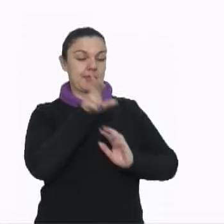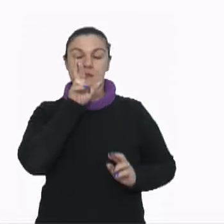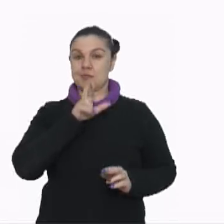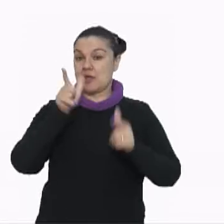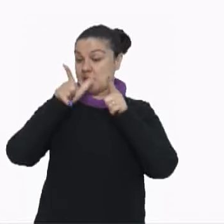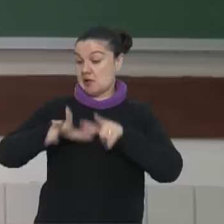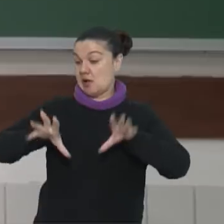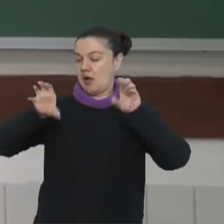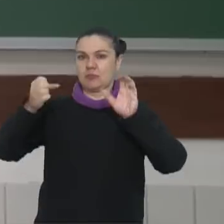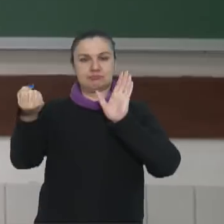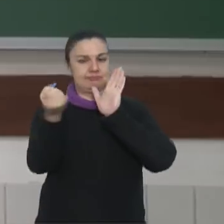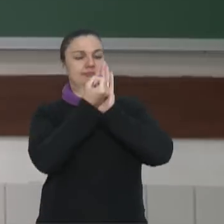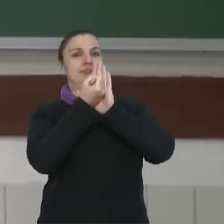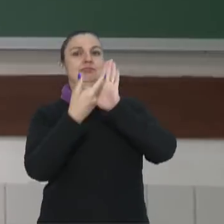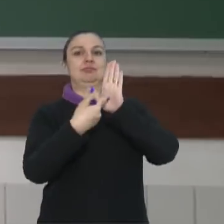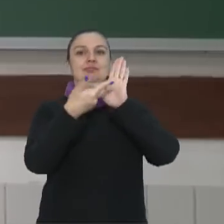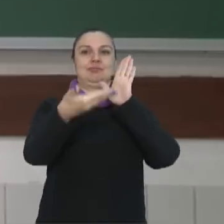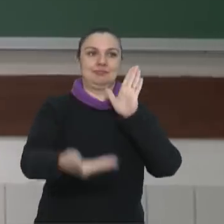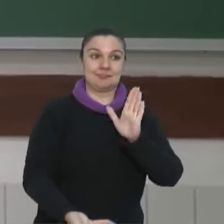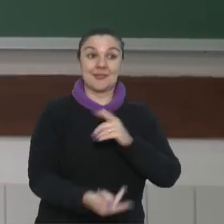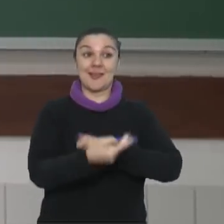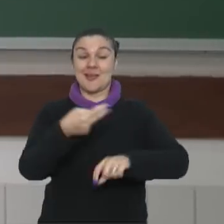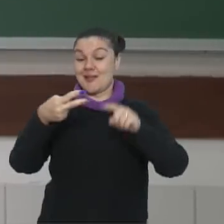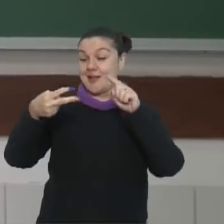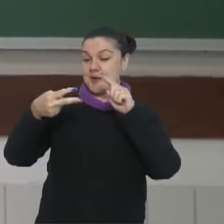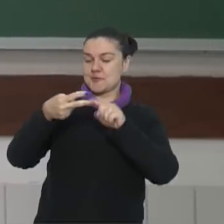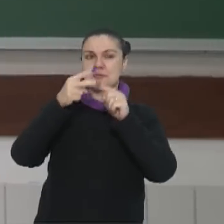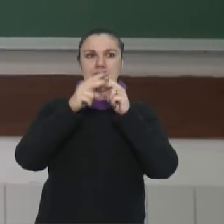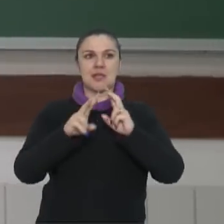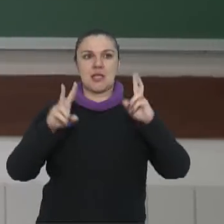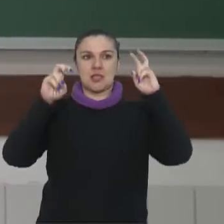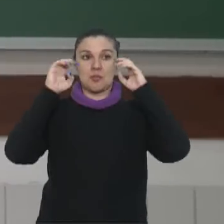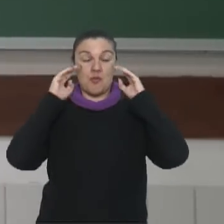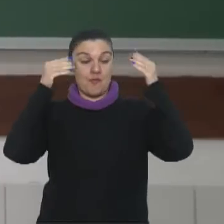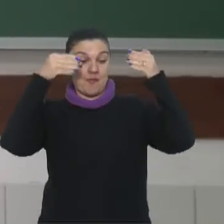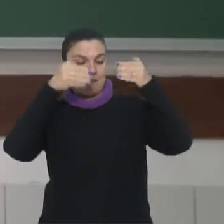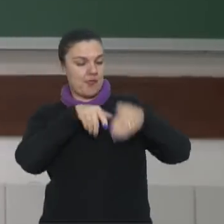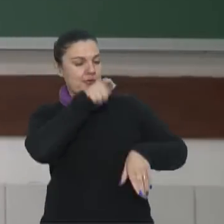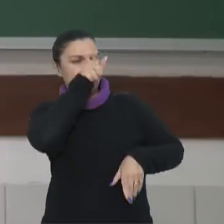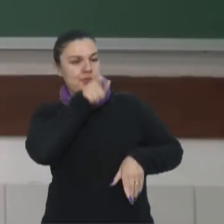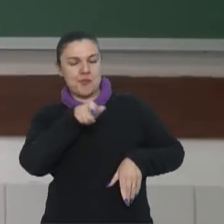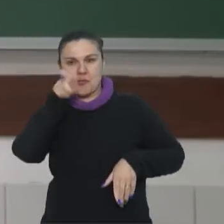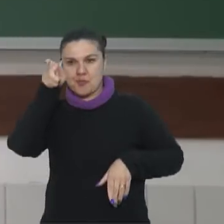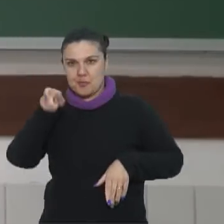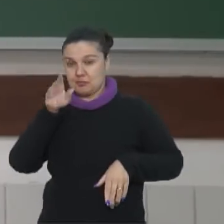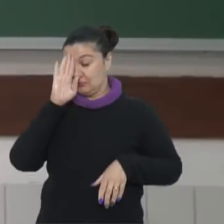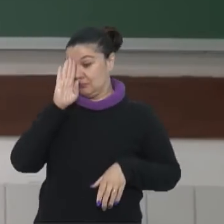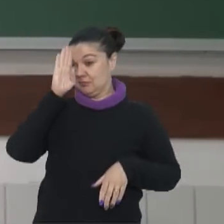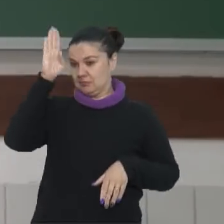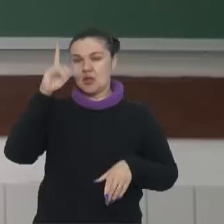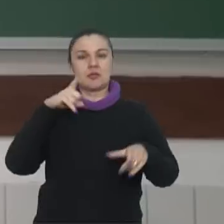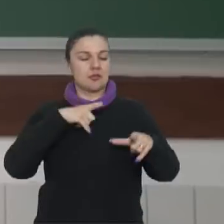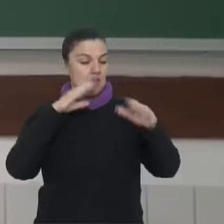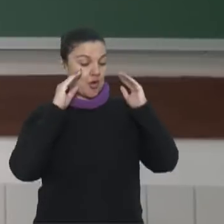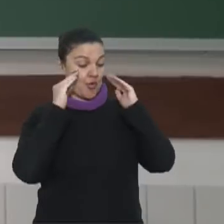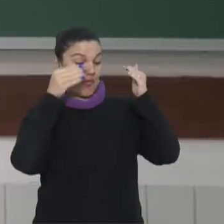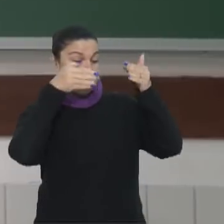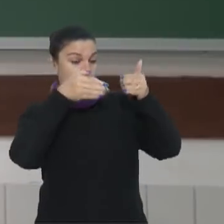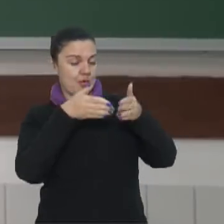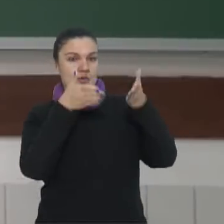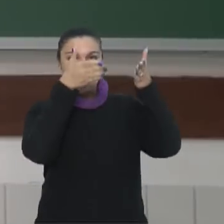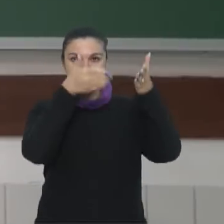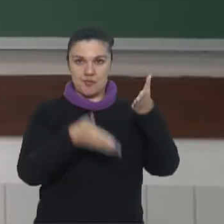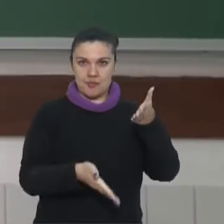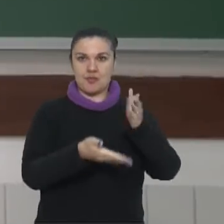marca clara de entrevista. Segundo, a professora colocou um tema com foco em personalidade. Tem um foco a entrevista, né? Então eu